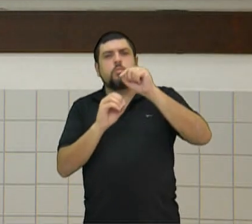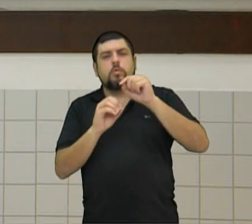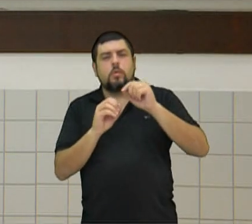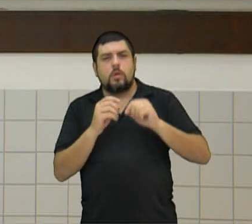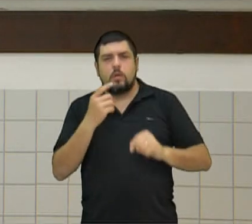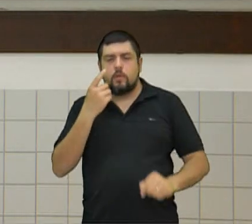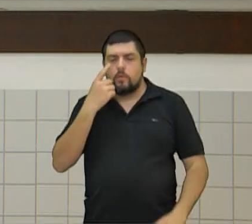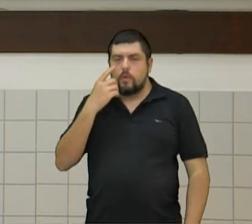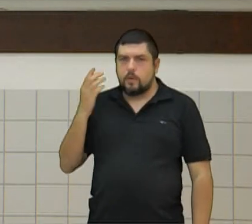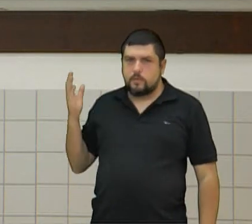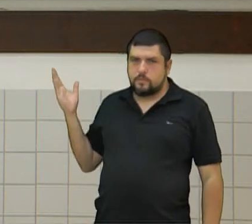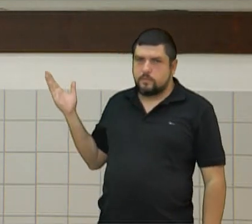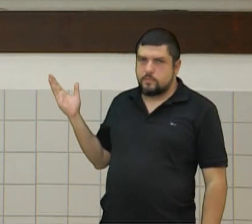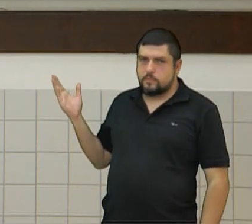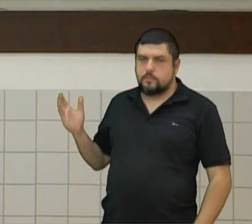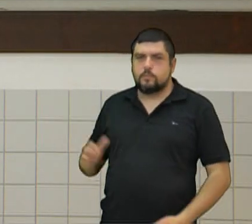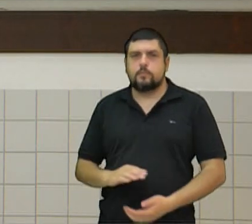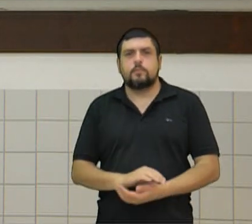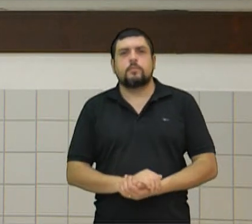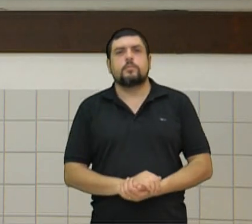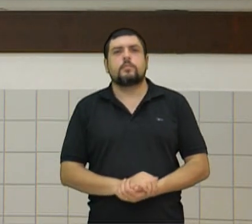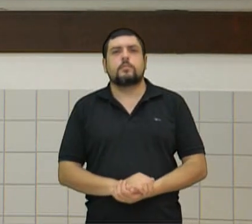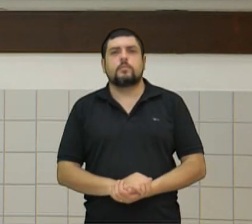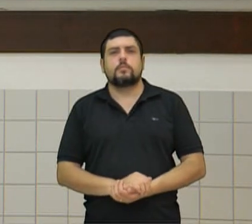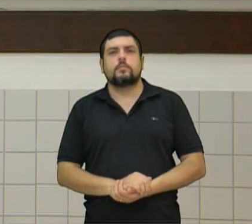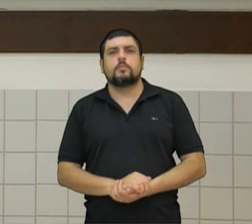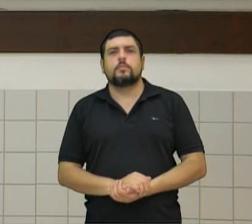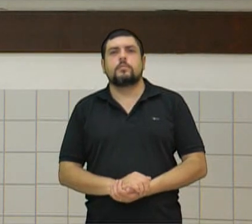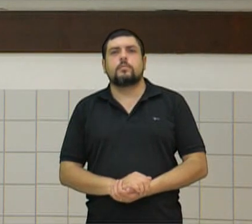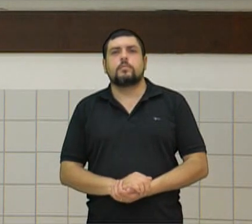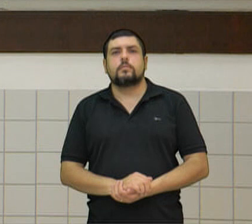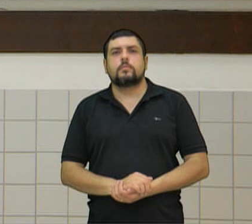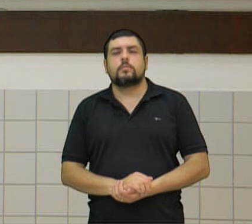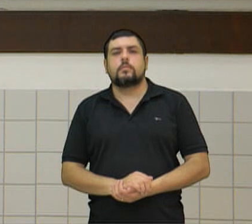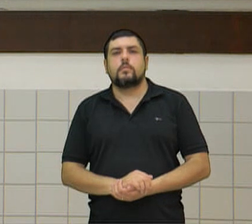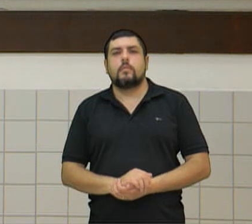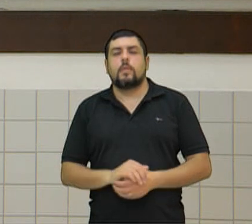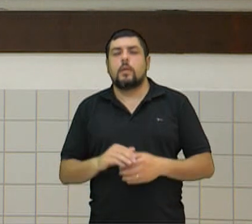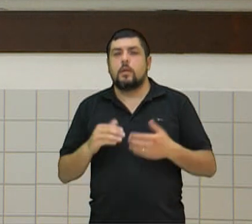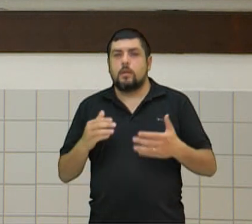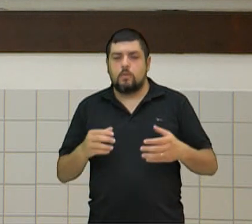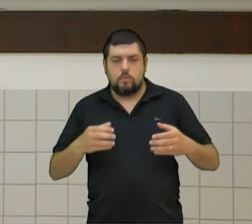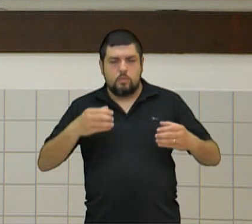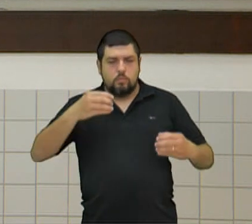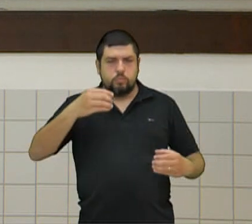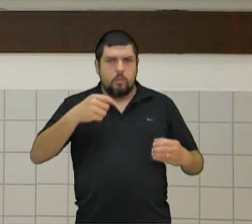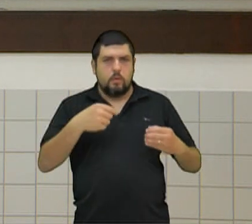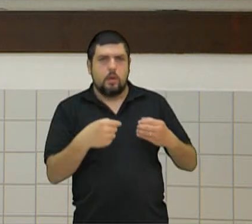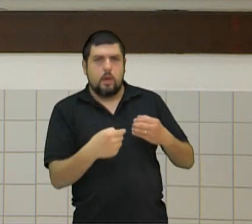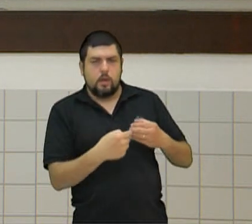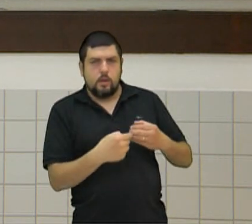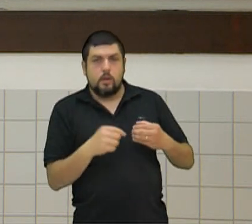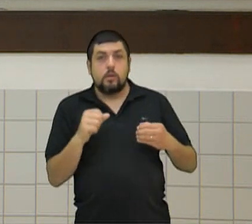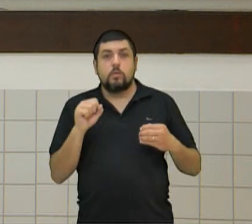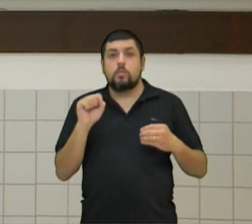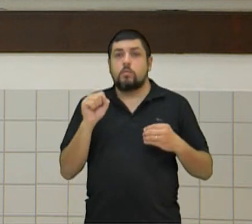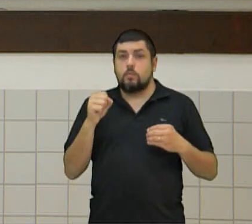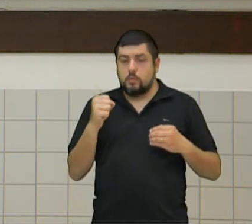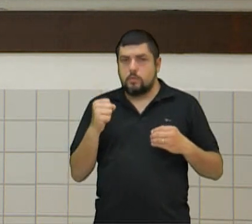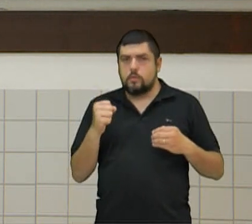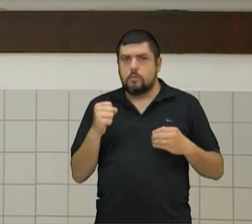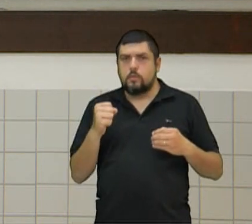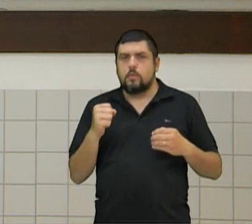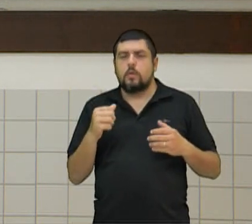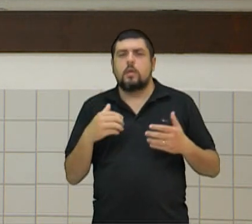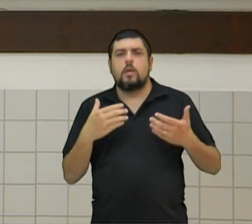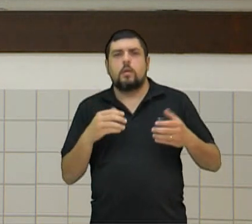nossa atividade. É o que está acontecendo aqui, ó. Aqui eu tenho 8 bolas de gude. Então, nós vamos ter o quê? Nessa